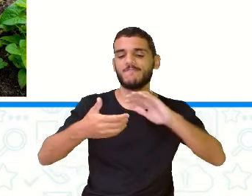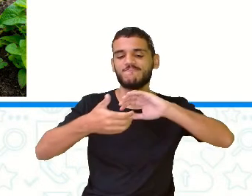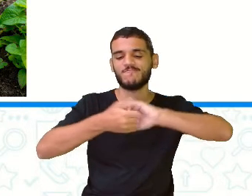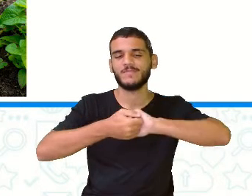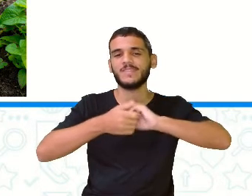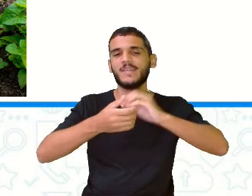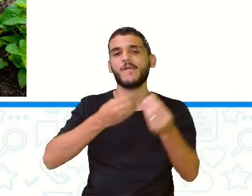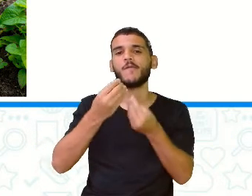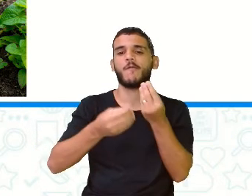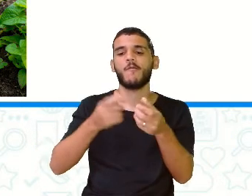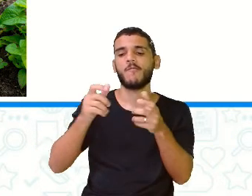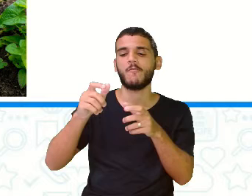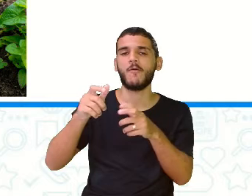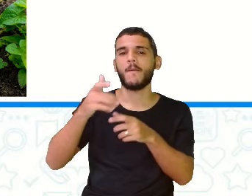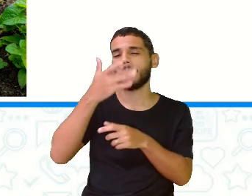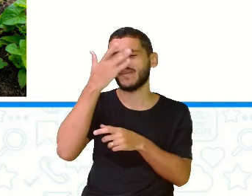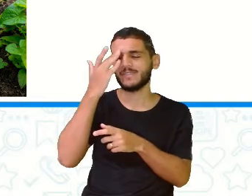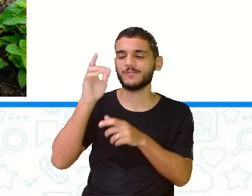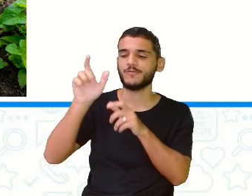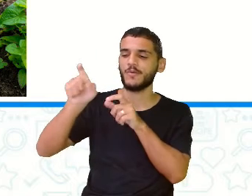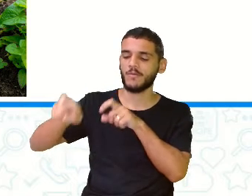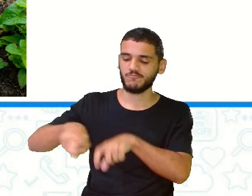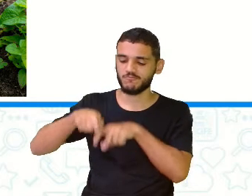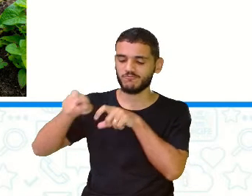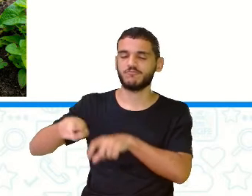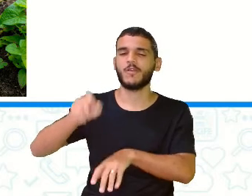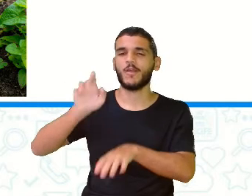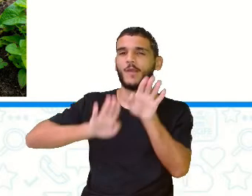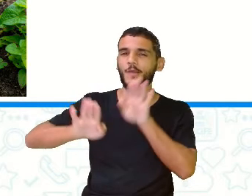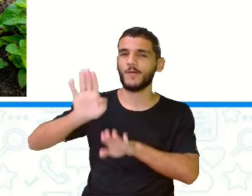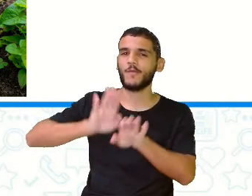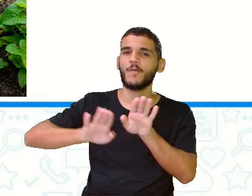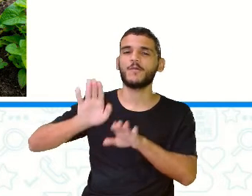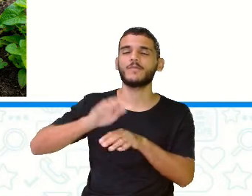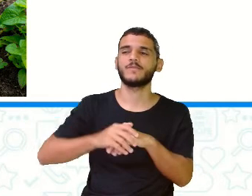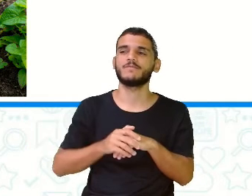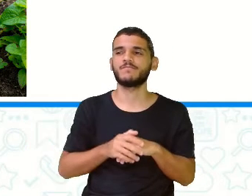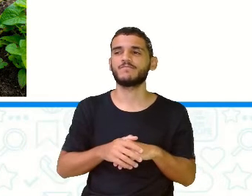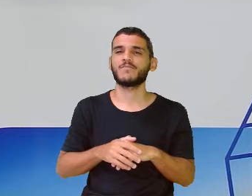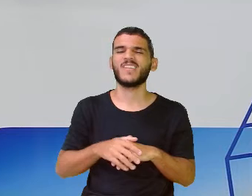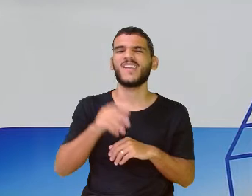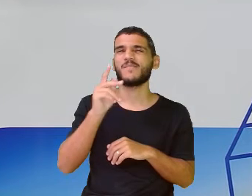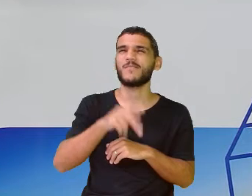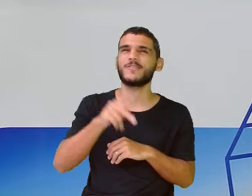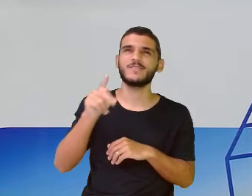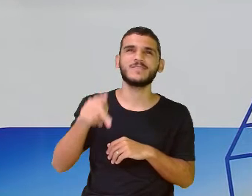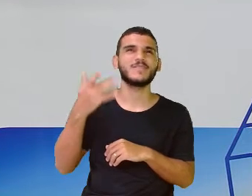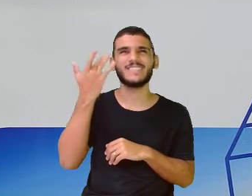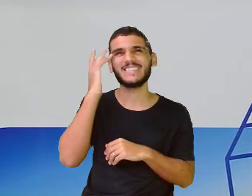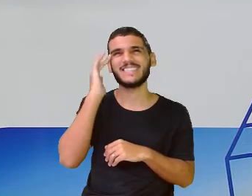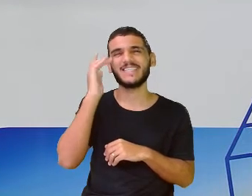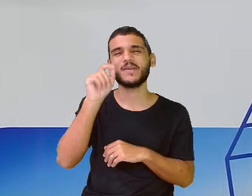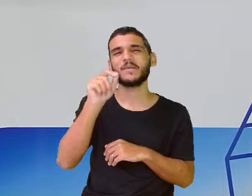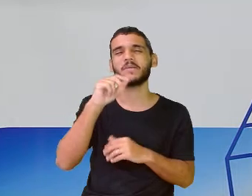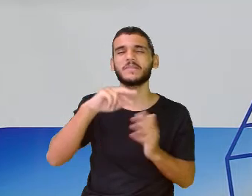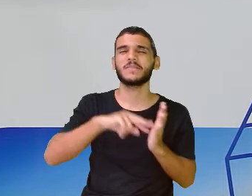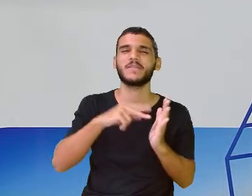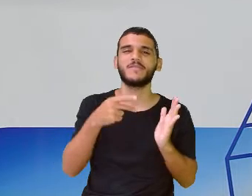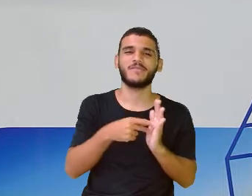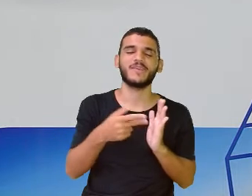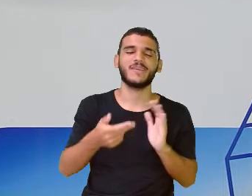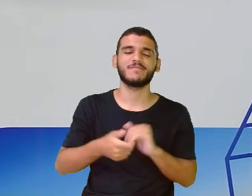com pequenos agricultores que passam ali pela CEAGESP todo dia. Ô, professora, eu não entendendo o que é CEAGESP. Conhece o que é a